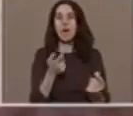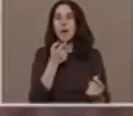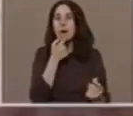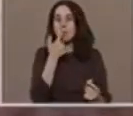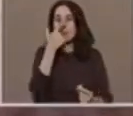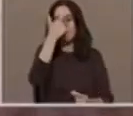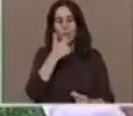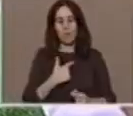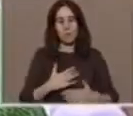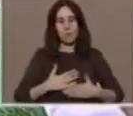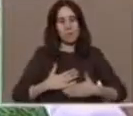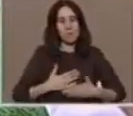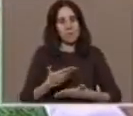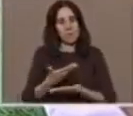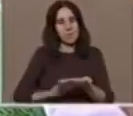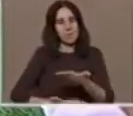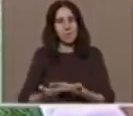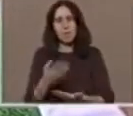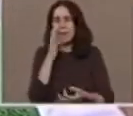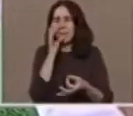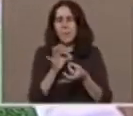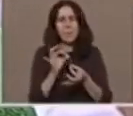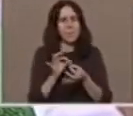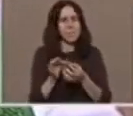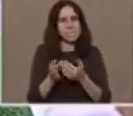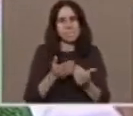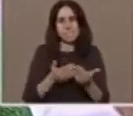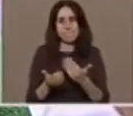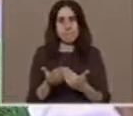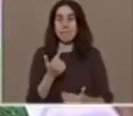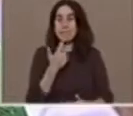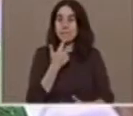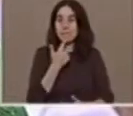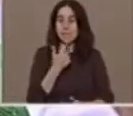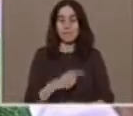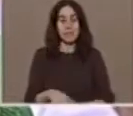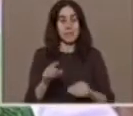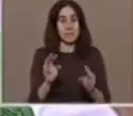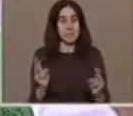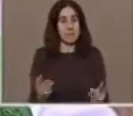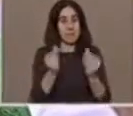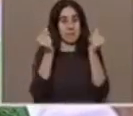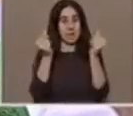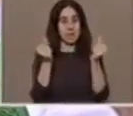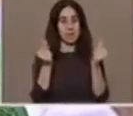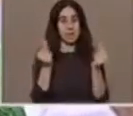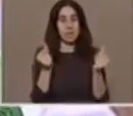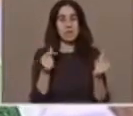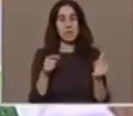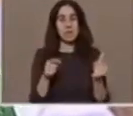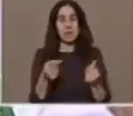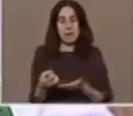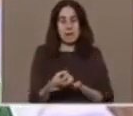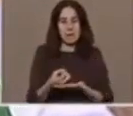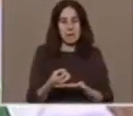do homem, por mais pequena que ela seja. Isto é, o milagre não se realiza a partir do